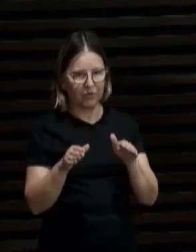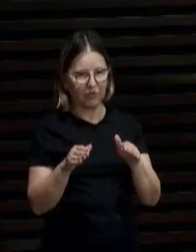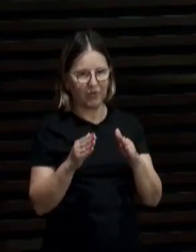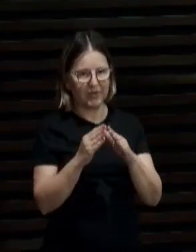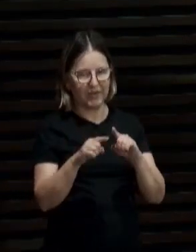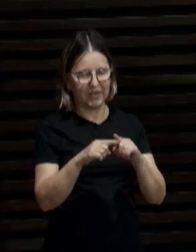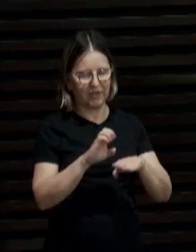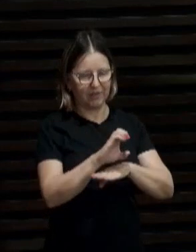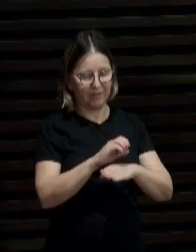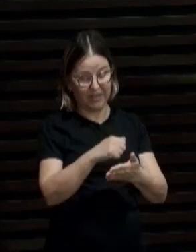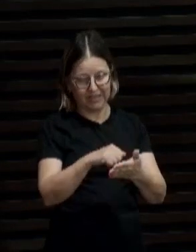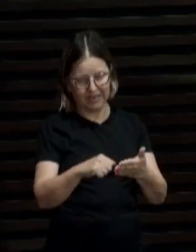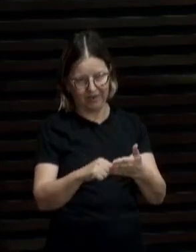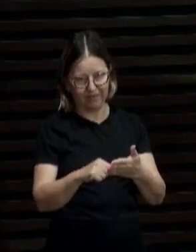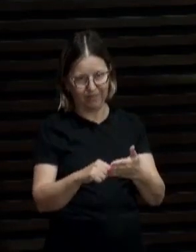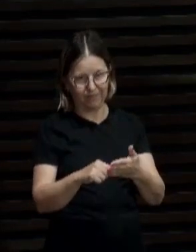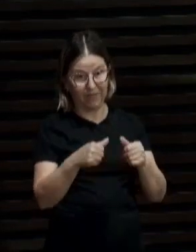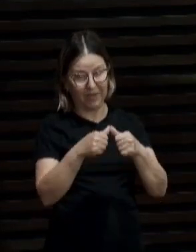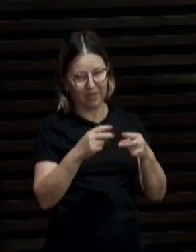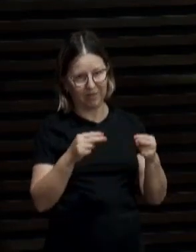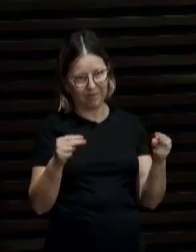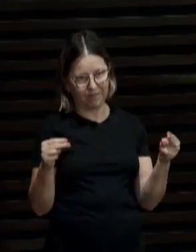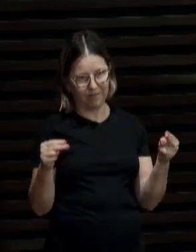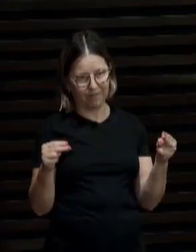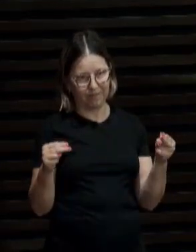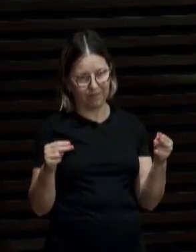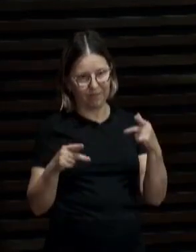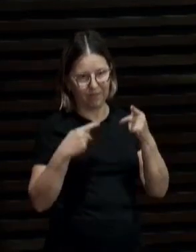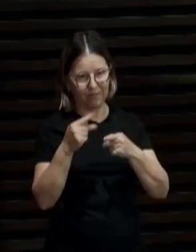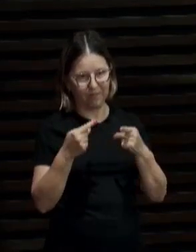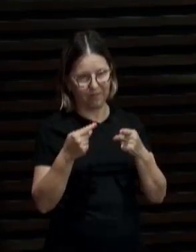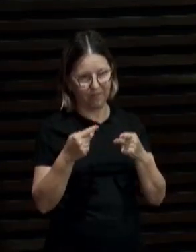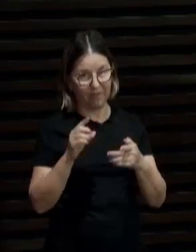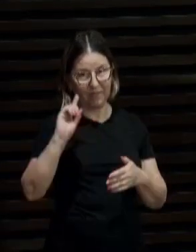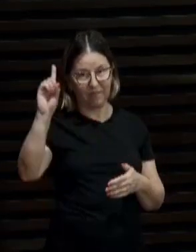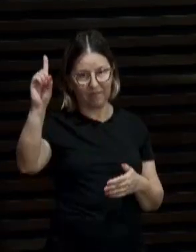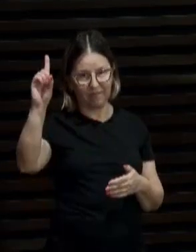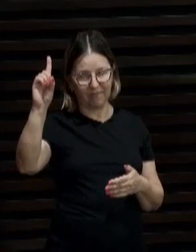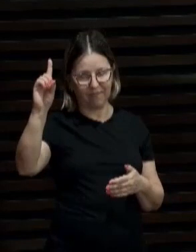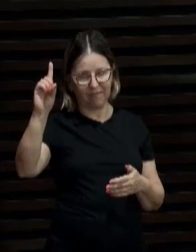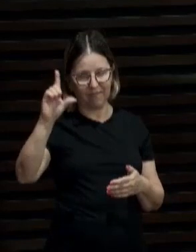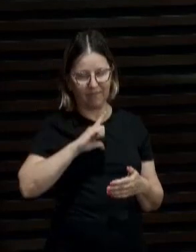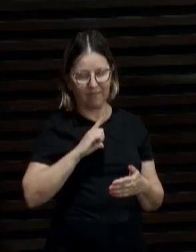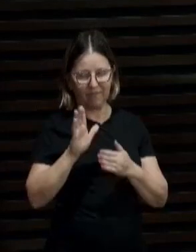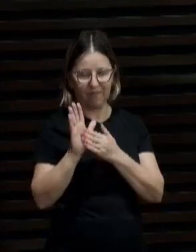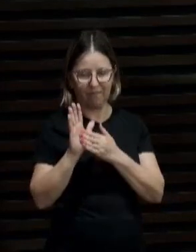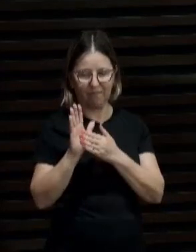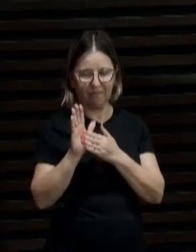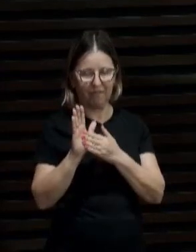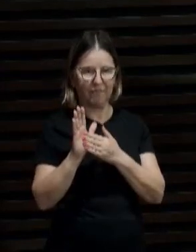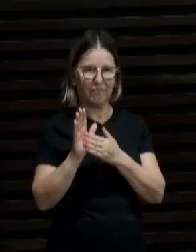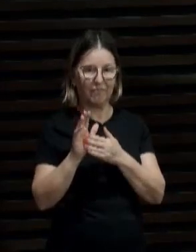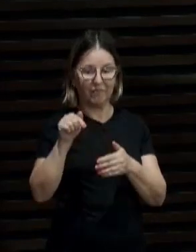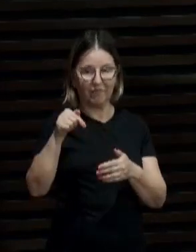Éfeso escreve: estas coisas diz aquele que conserva na mão direita as 7